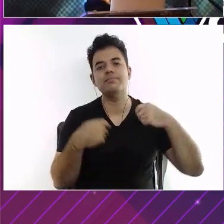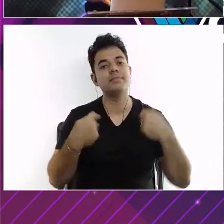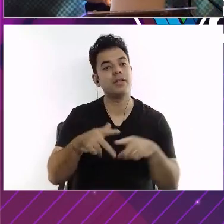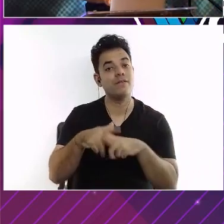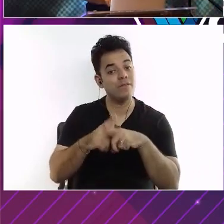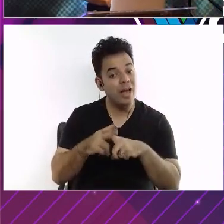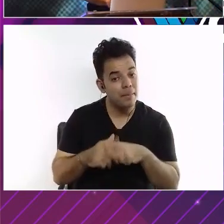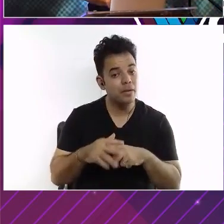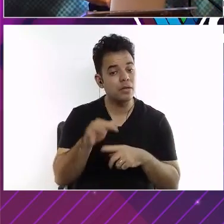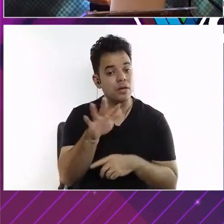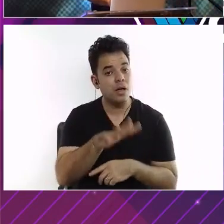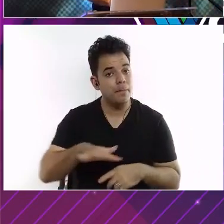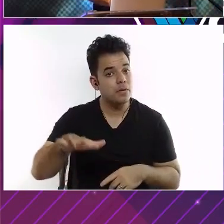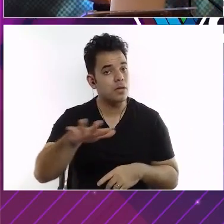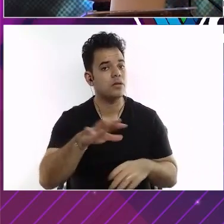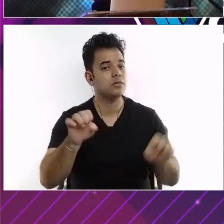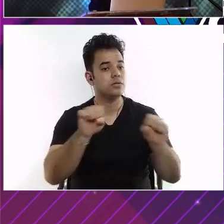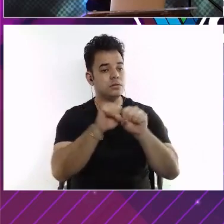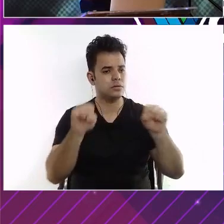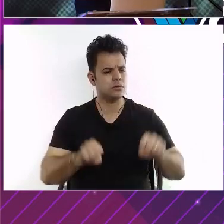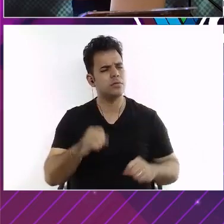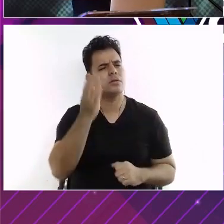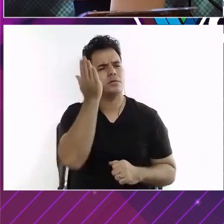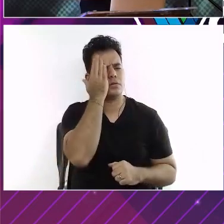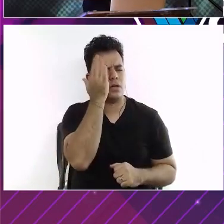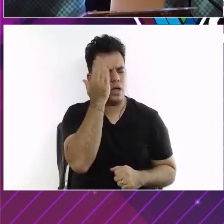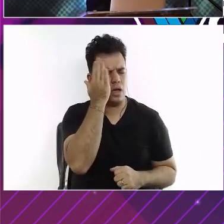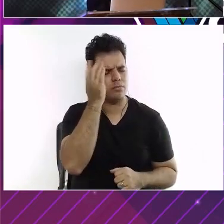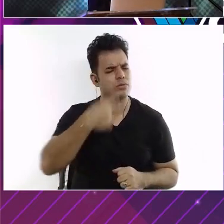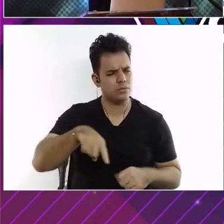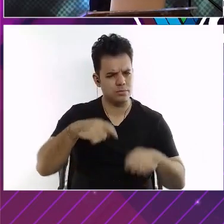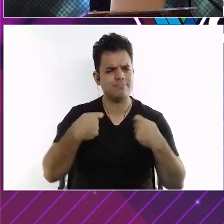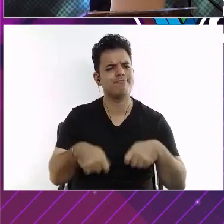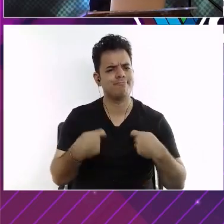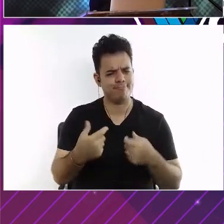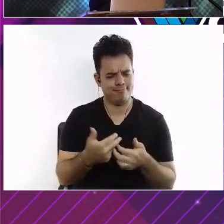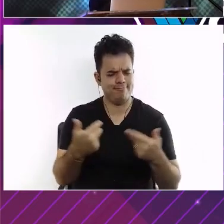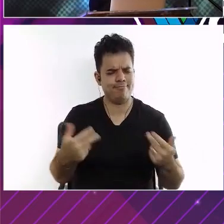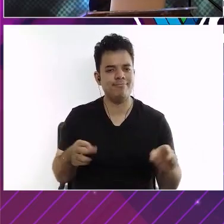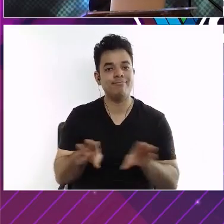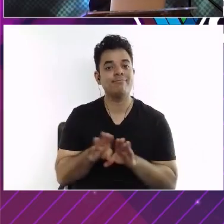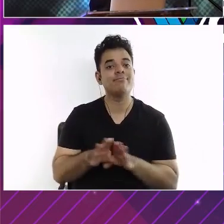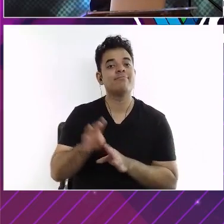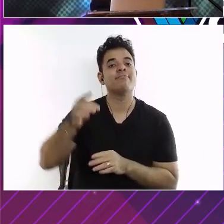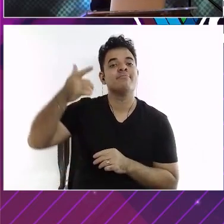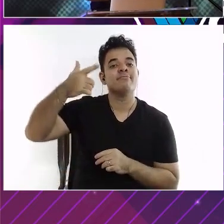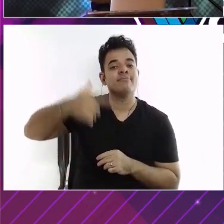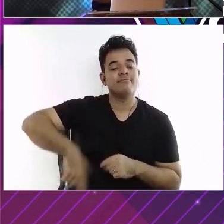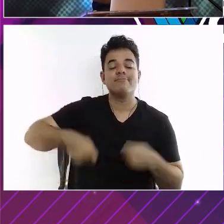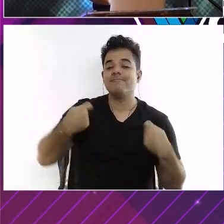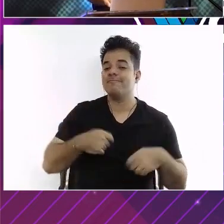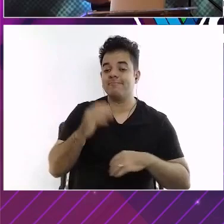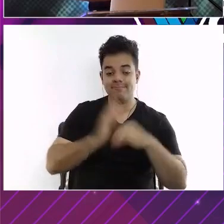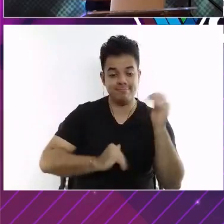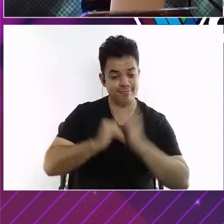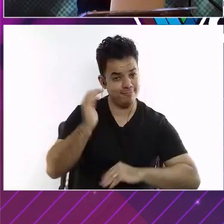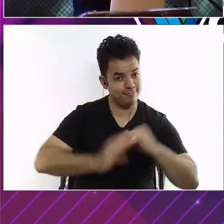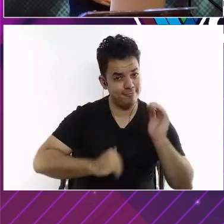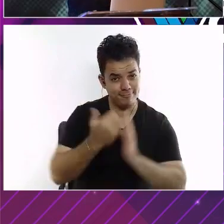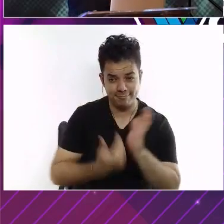ambientes, sistemas, todos nós sabemos que a gente precisa disso. E, finalmente, a gente precisa de mais competências e mais habilidades, e